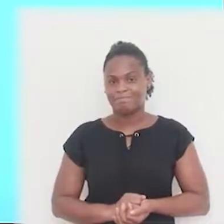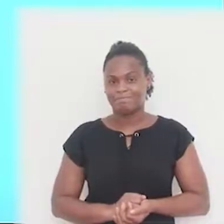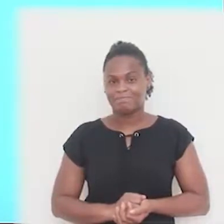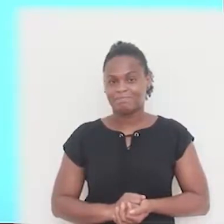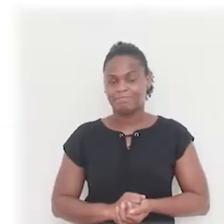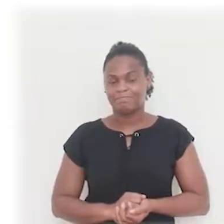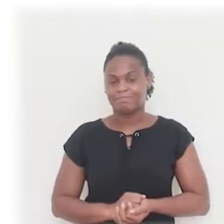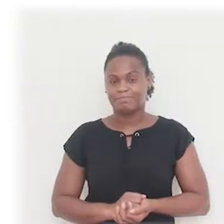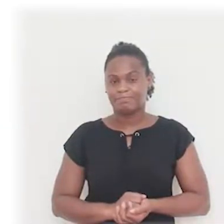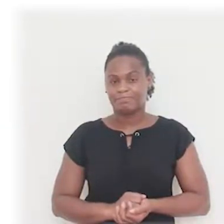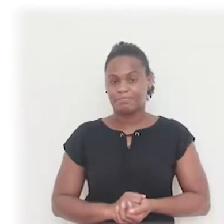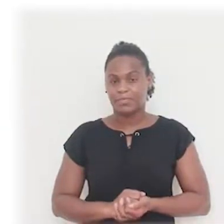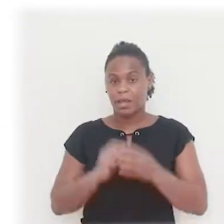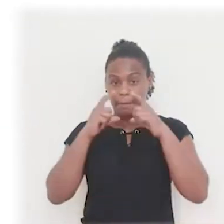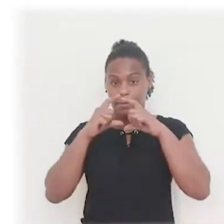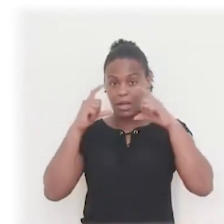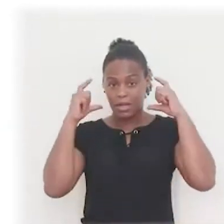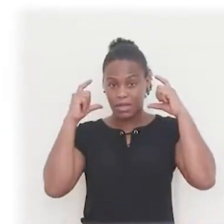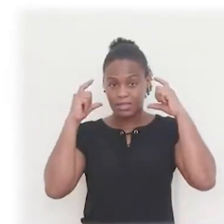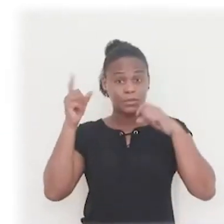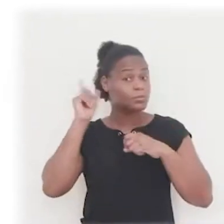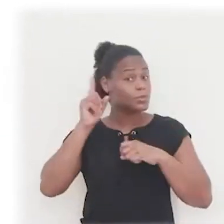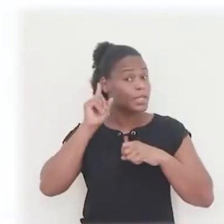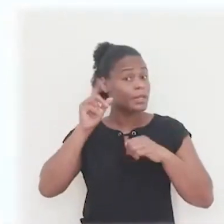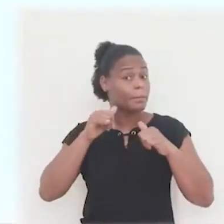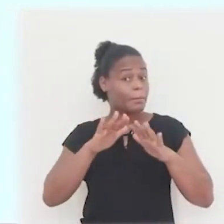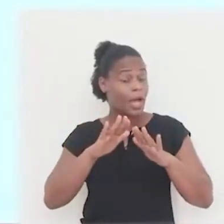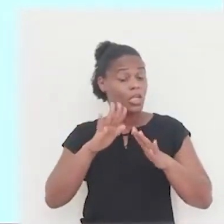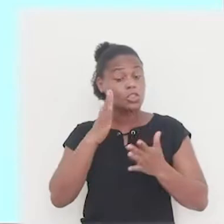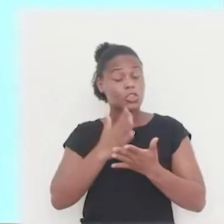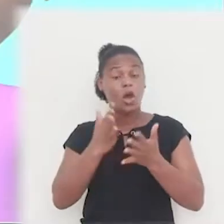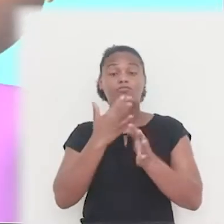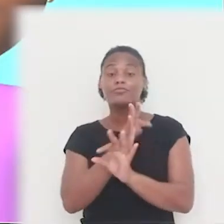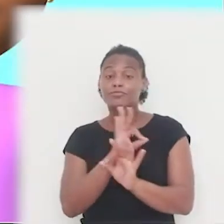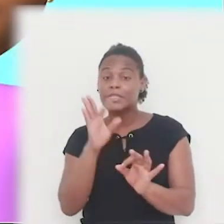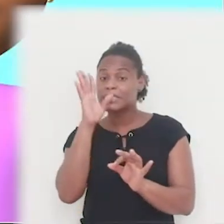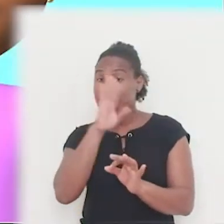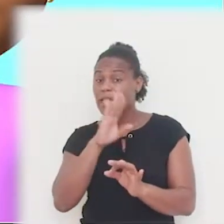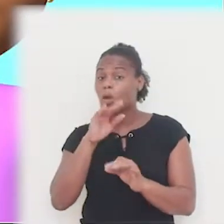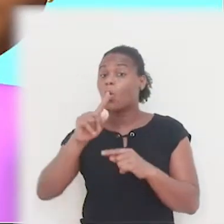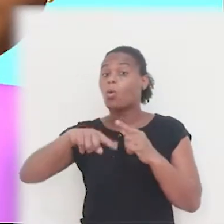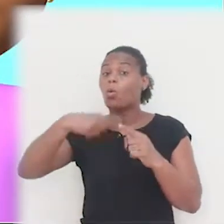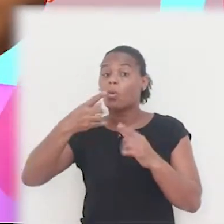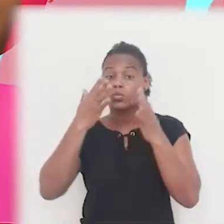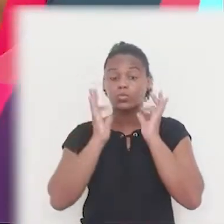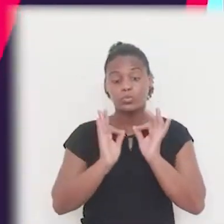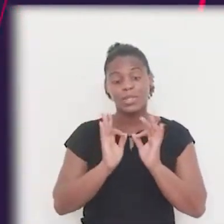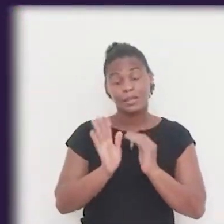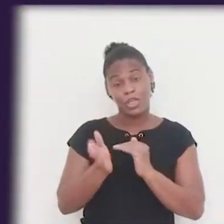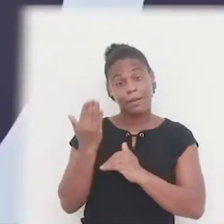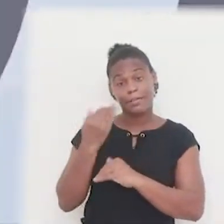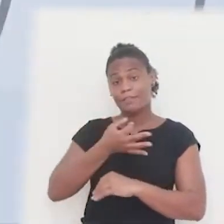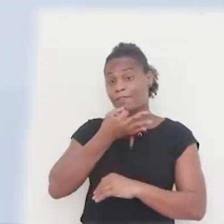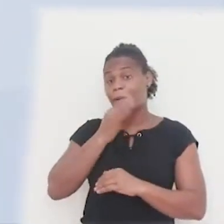e as máscaras são importantes mas são eficazes Se tivermos os outros cuidados de que já falamos principalmente